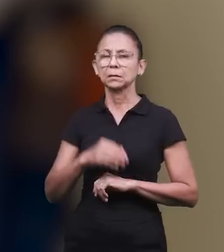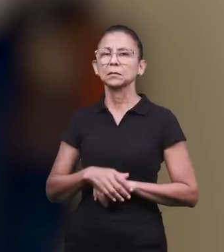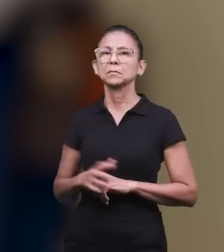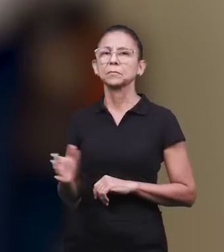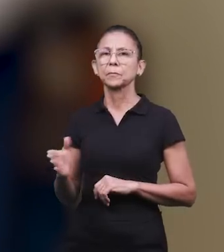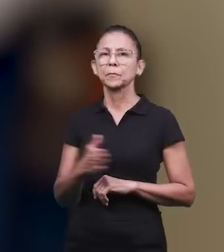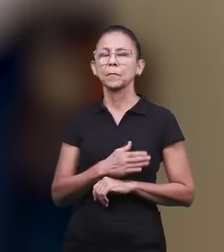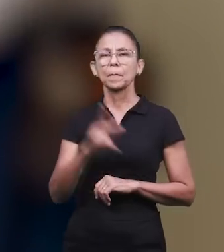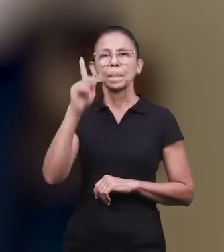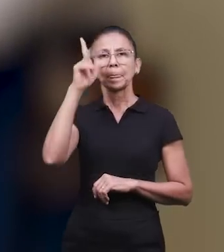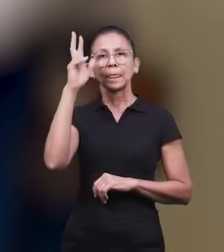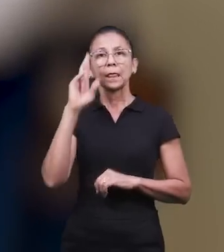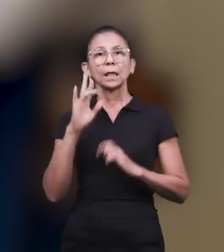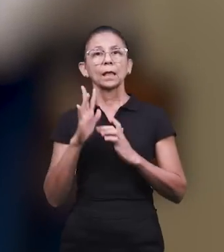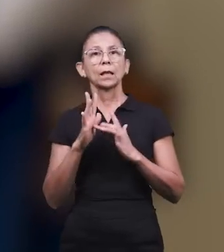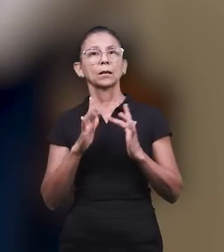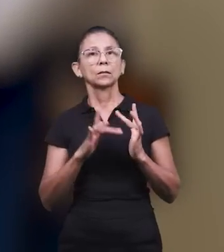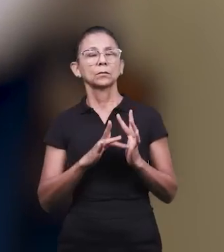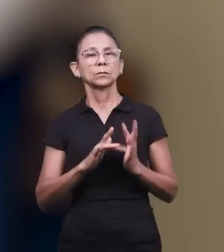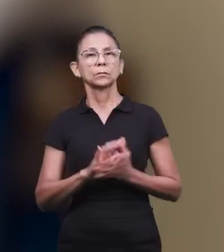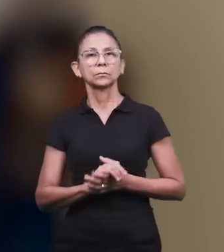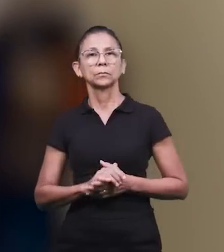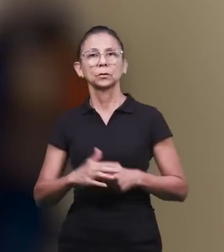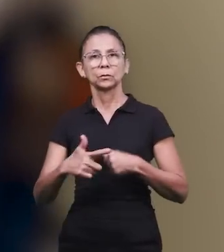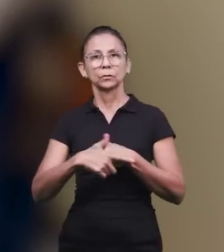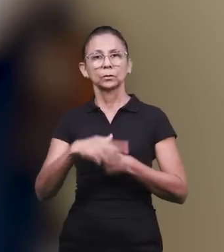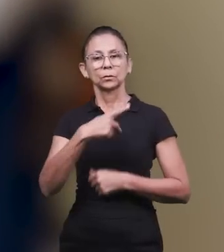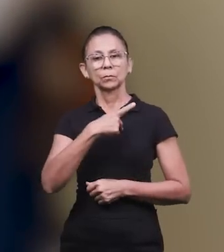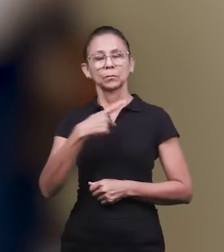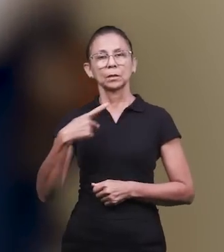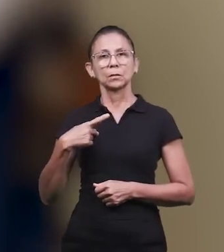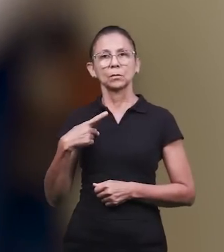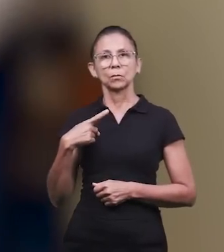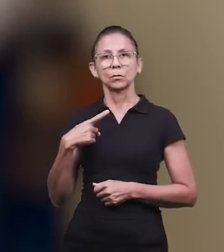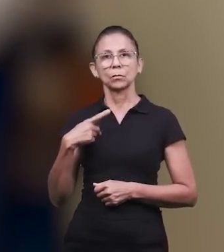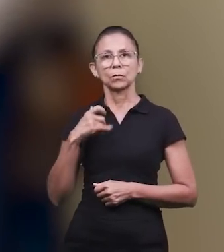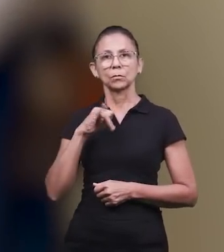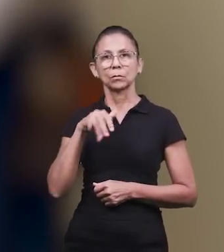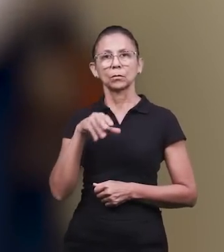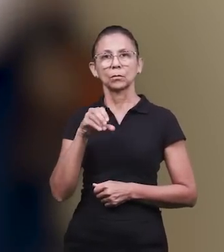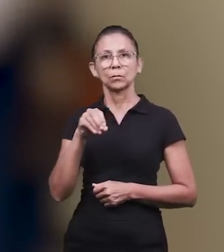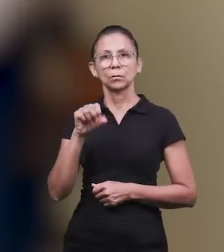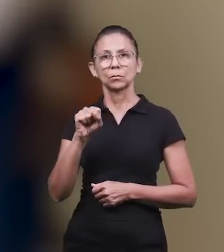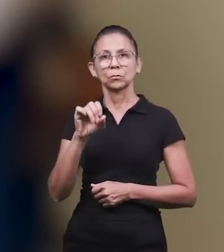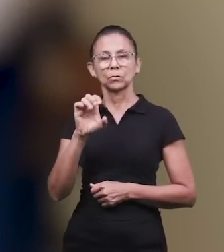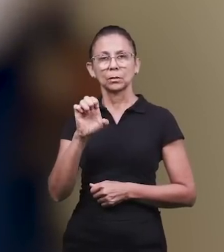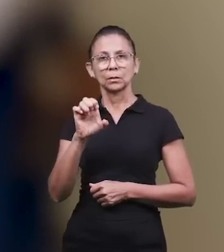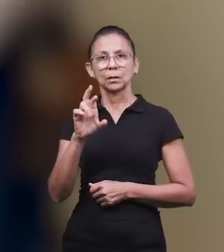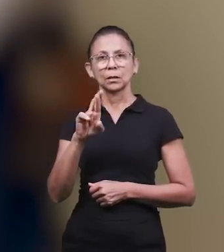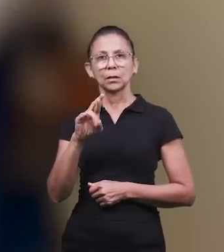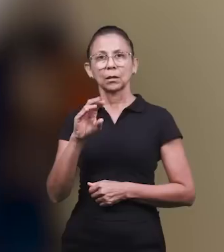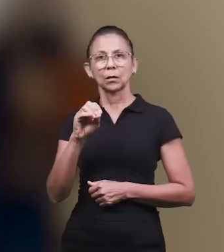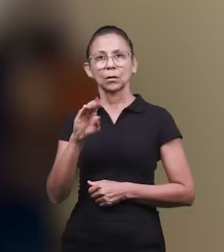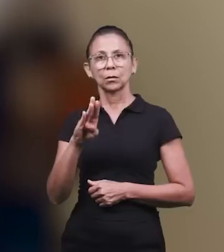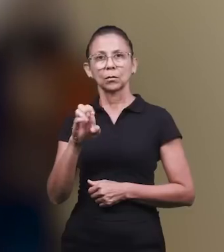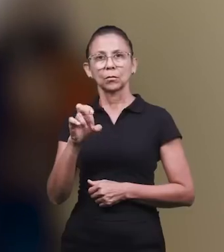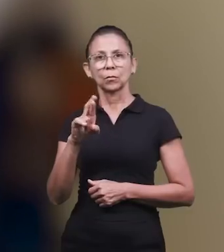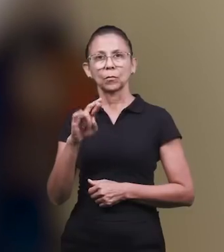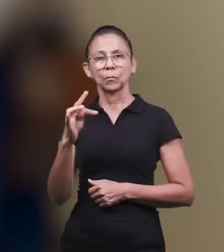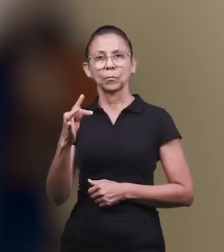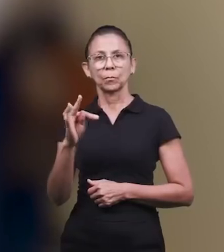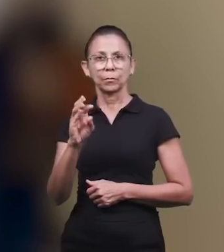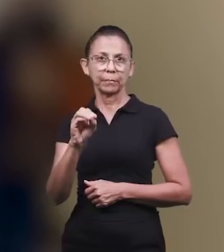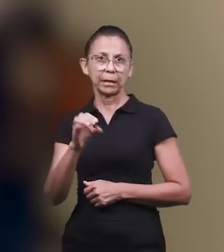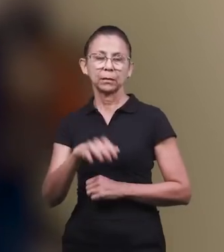A paz do Senhor Jesus, sou o pastor José Roberto, nós estamos aqui na cidade de Fort Myers, na